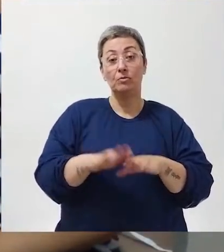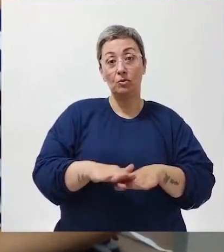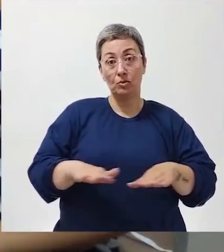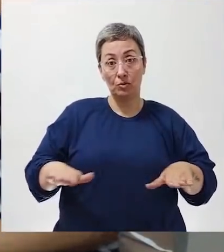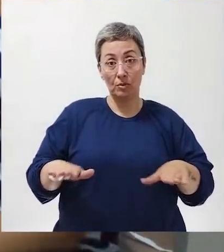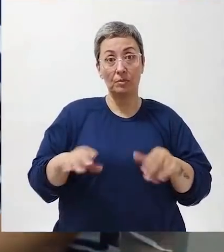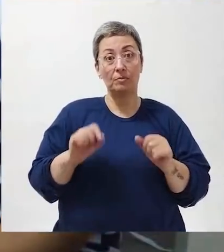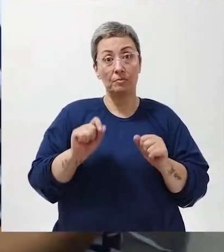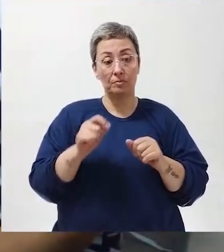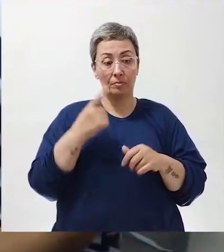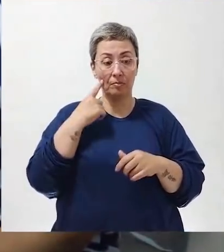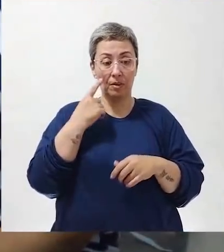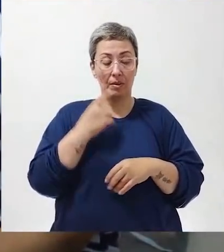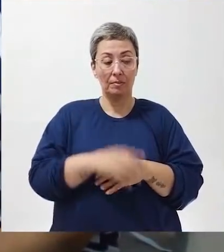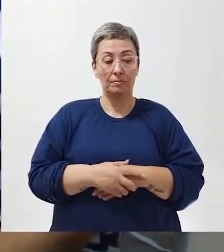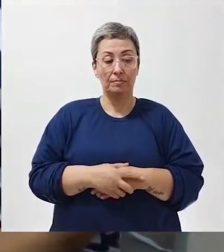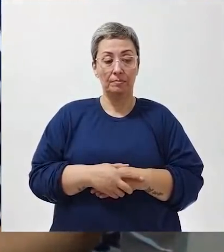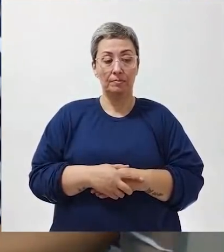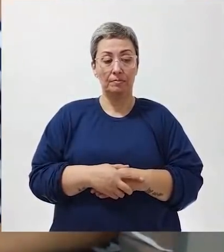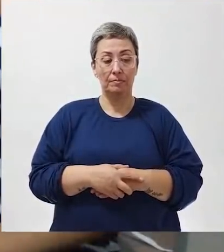chão. Vamos ver?